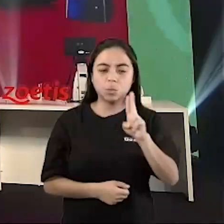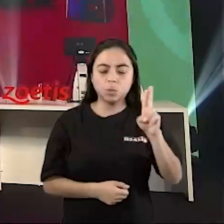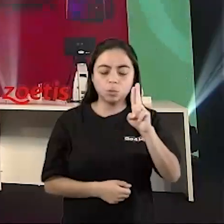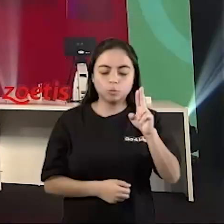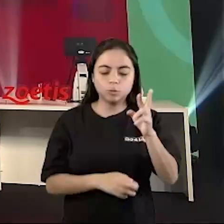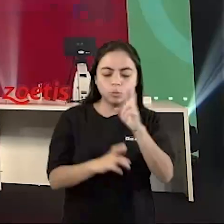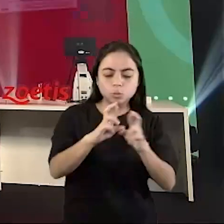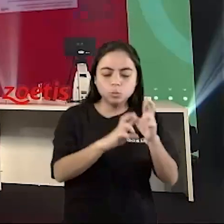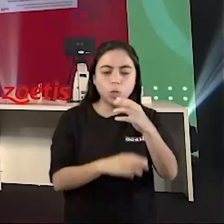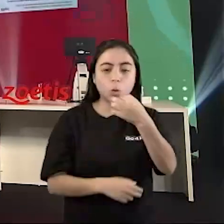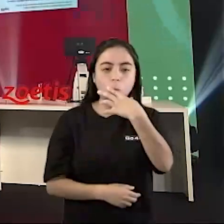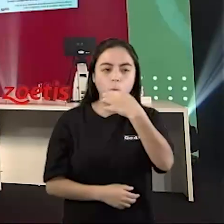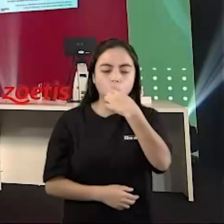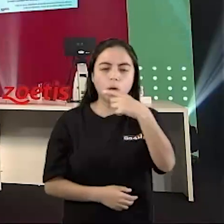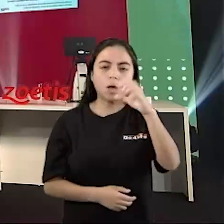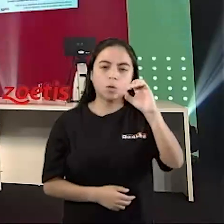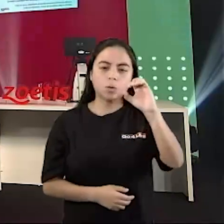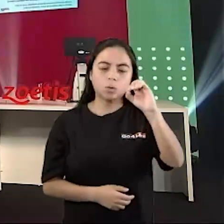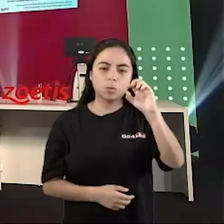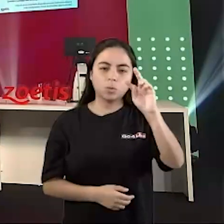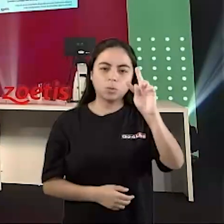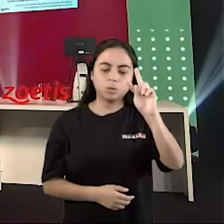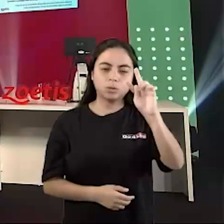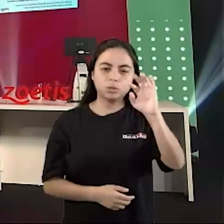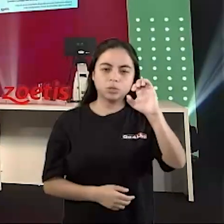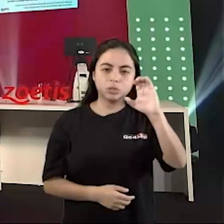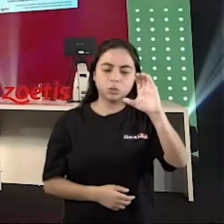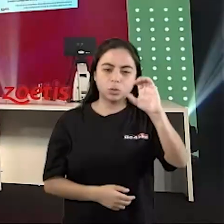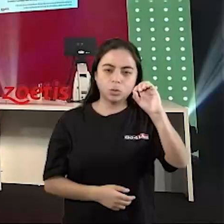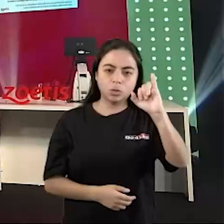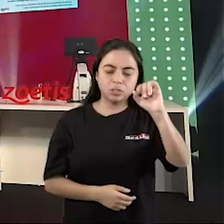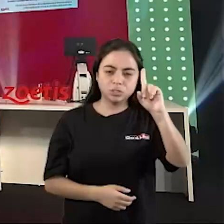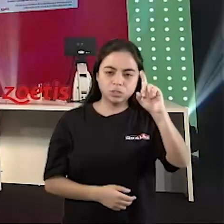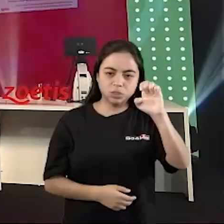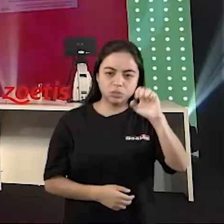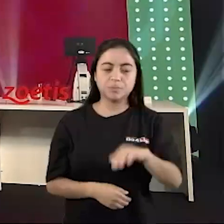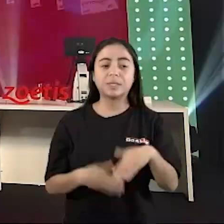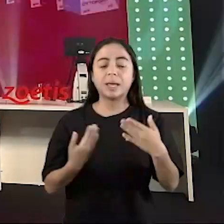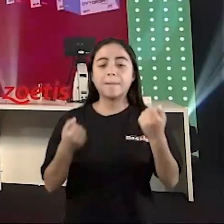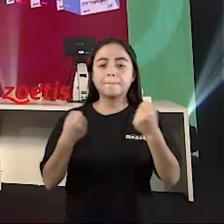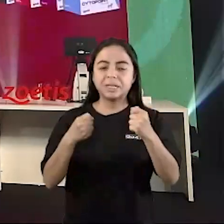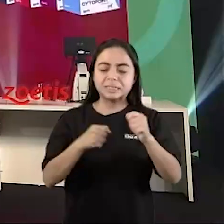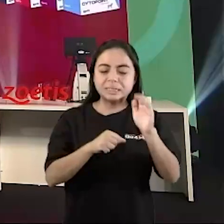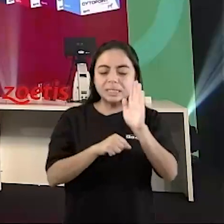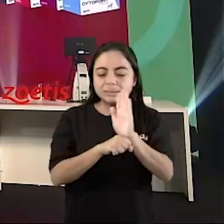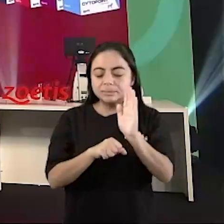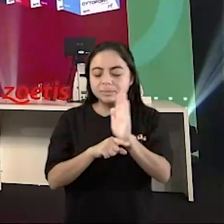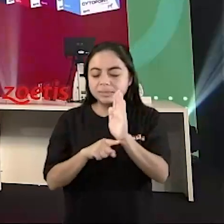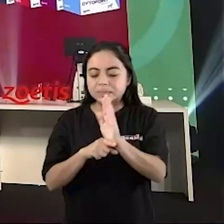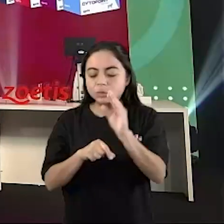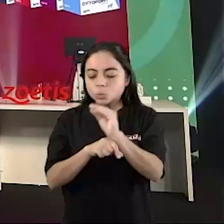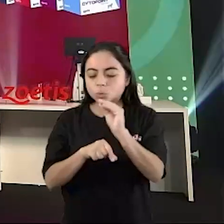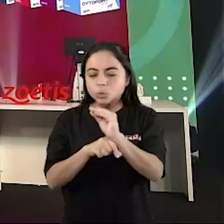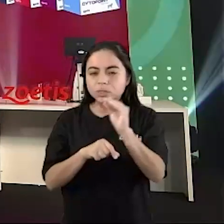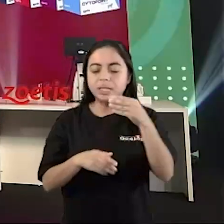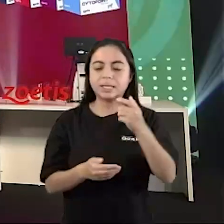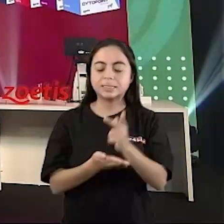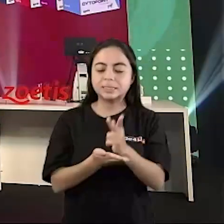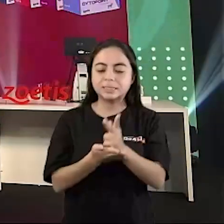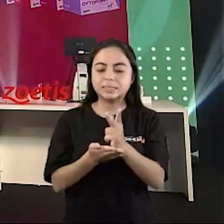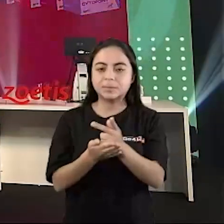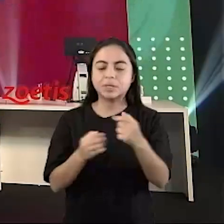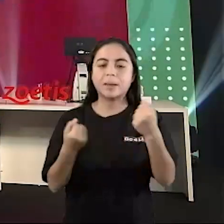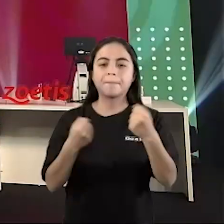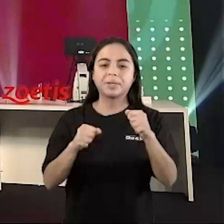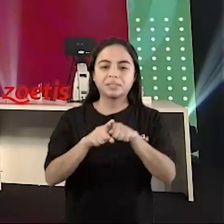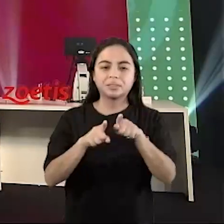de corticoide. Eu, por exemplo, que lido com leishmania, preciso tratar pacientes com leishmaniose regularmente e preciso